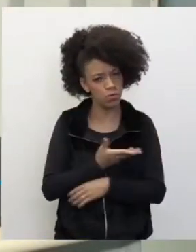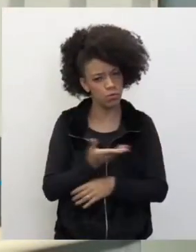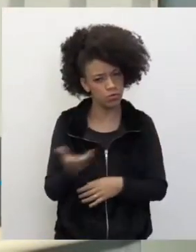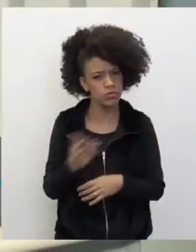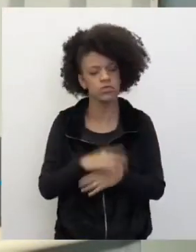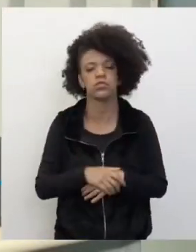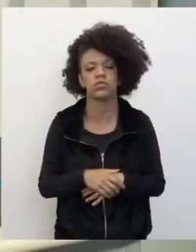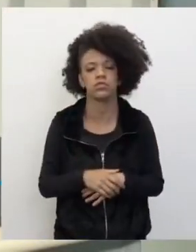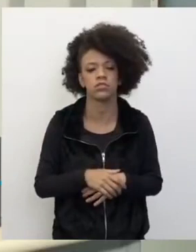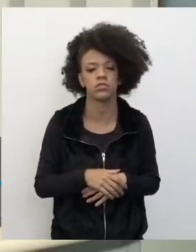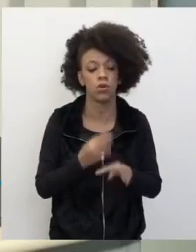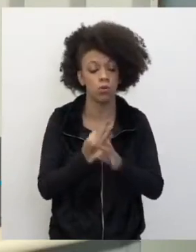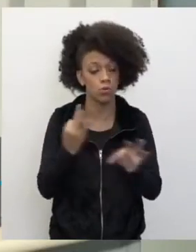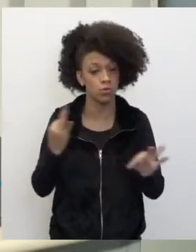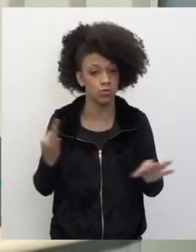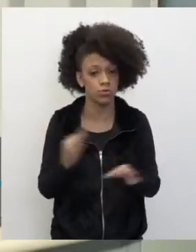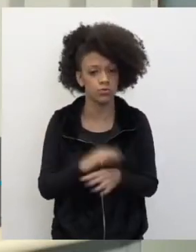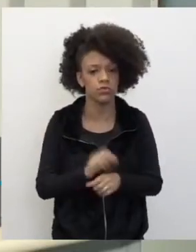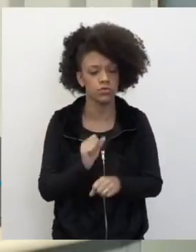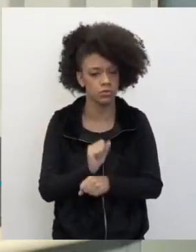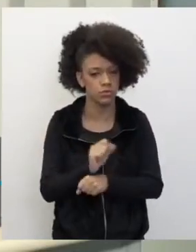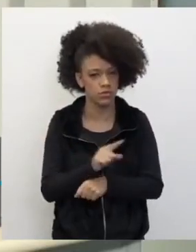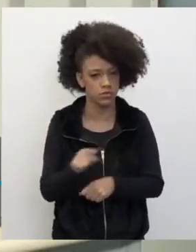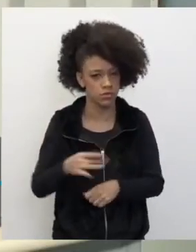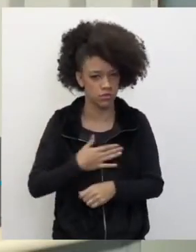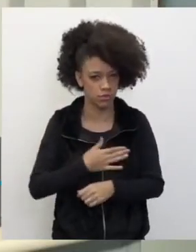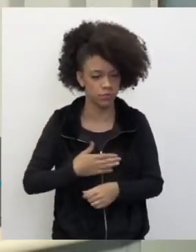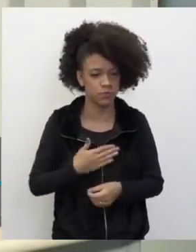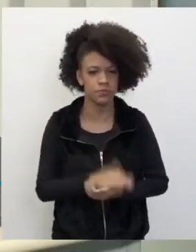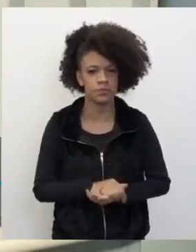gente escutar um ritmo. Espero que vocês gostem.